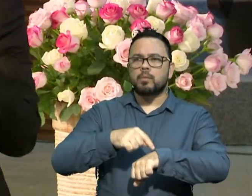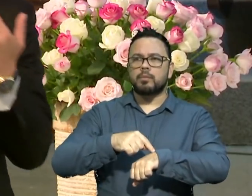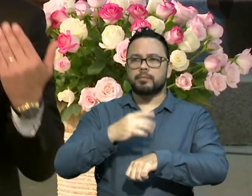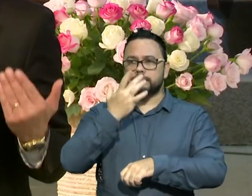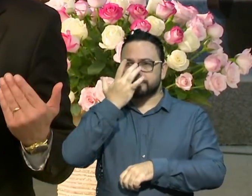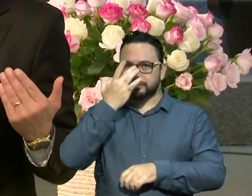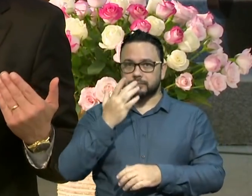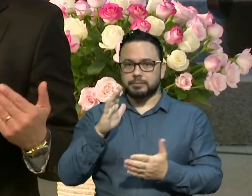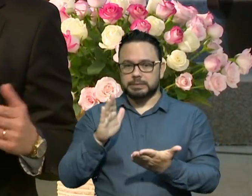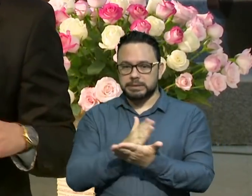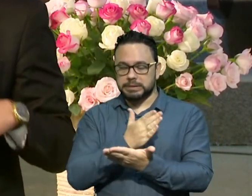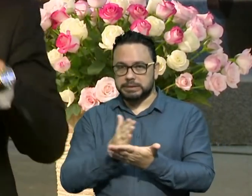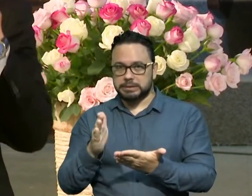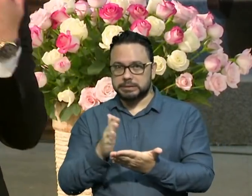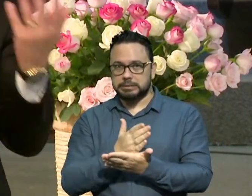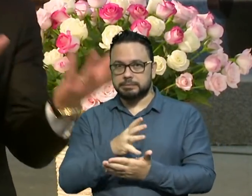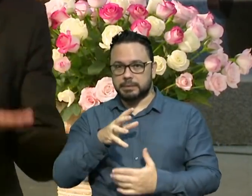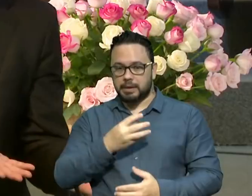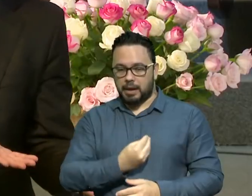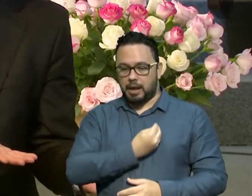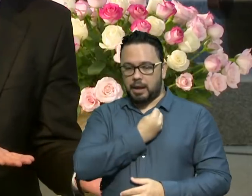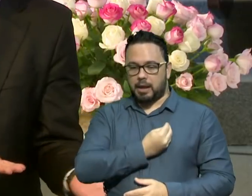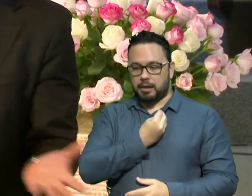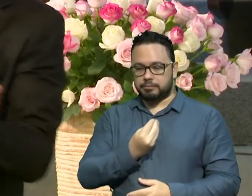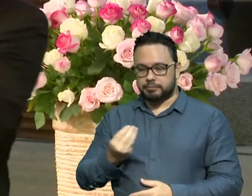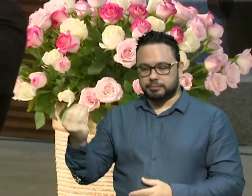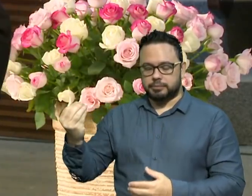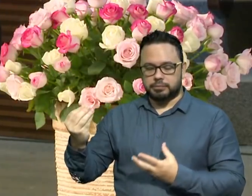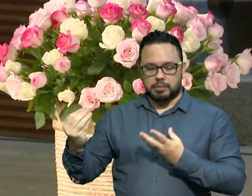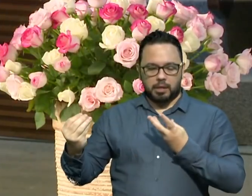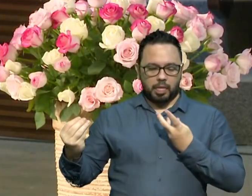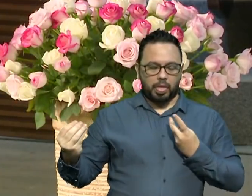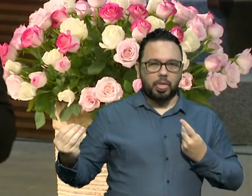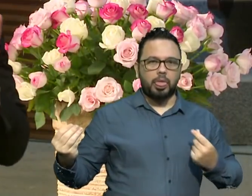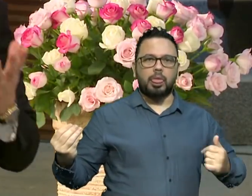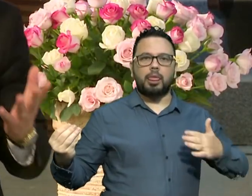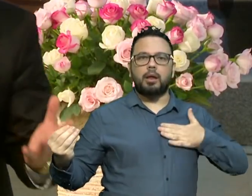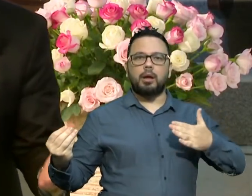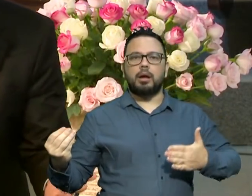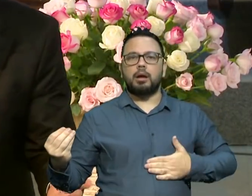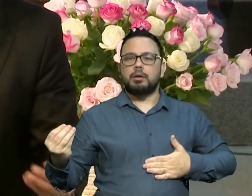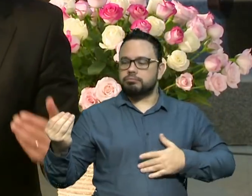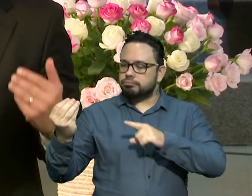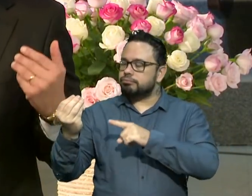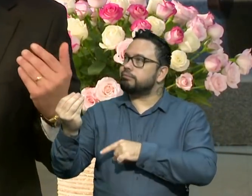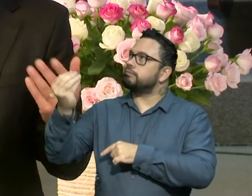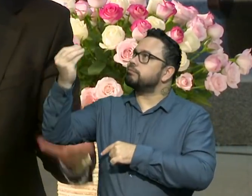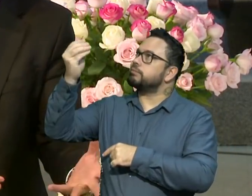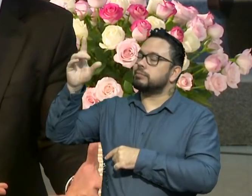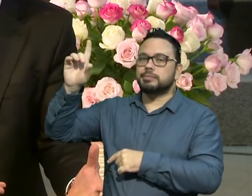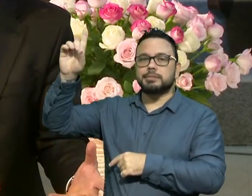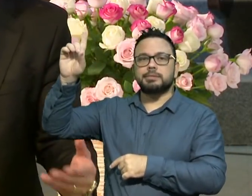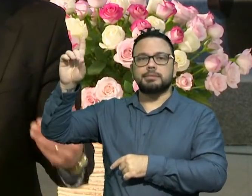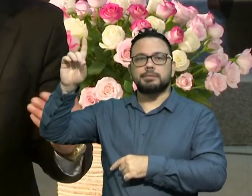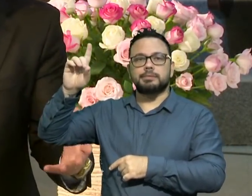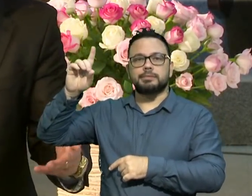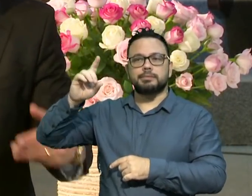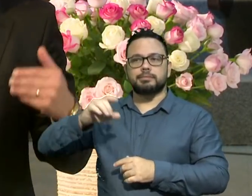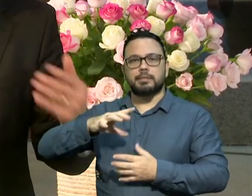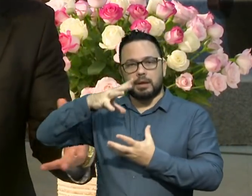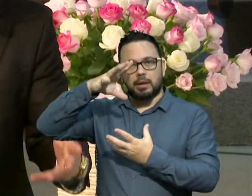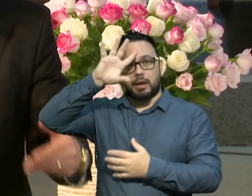cortam fôlego da vida o homem volta ao pó e o que volta para Deus e o Espírito